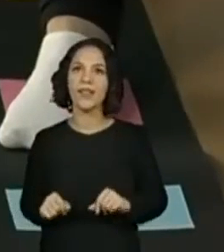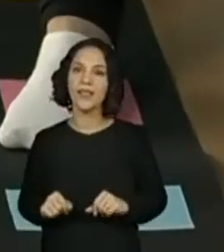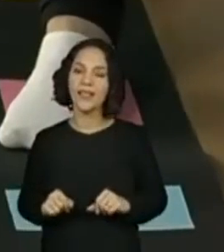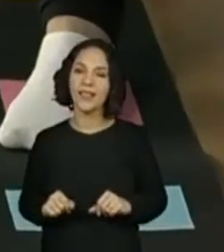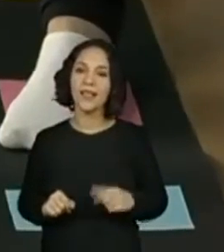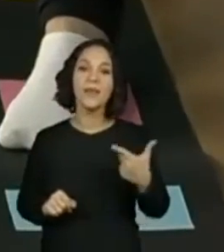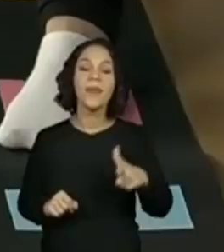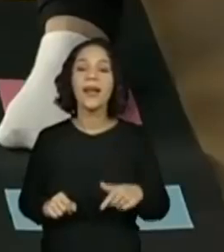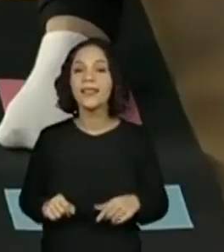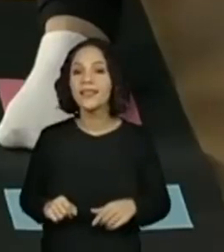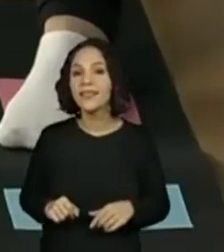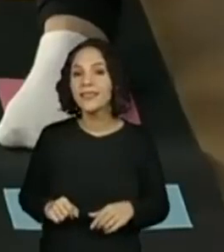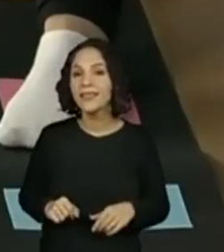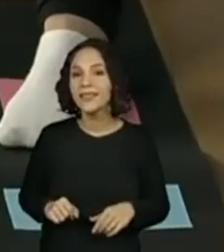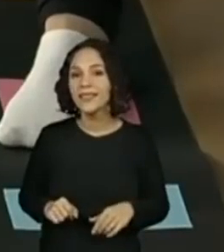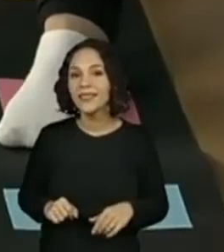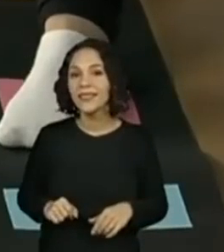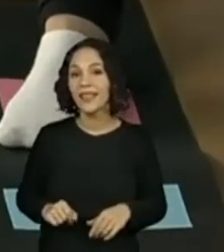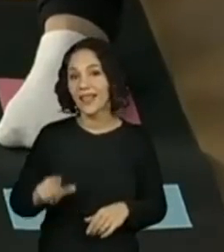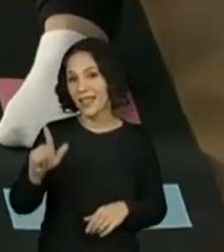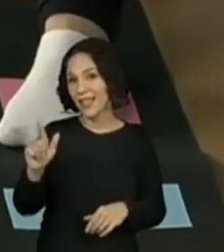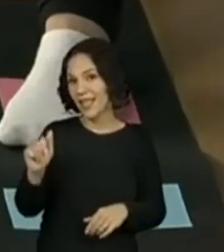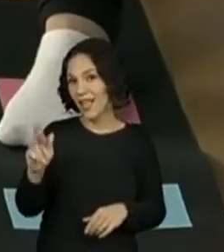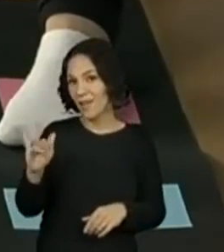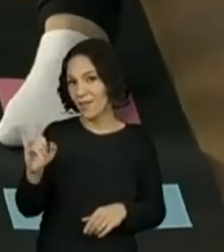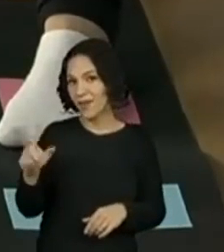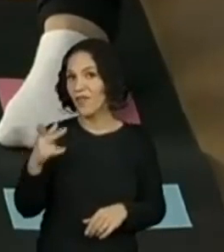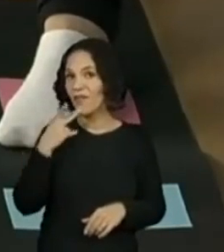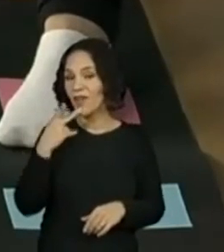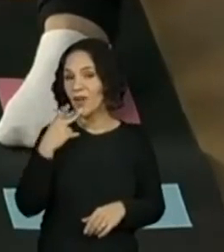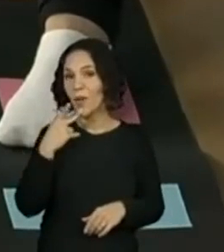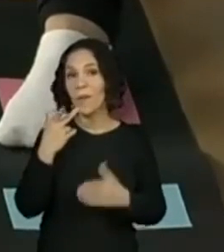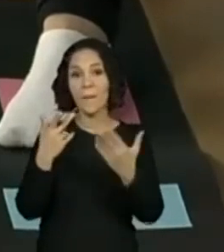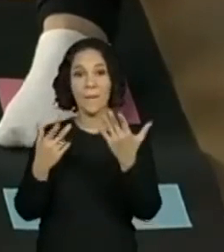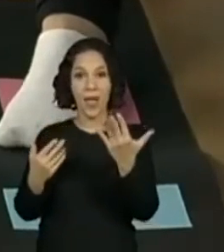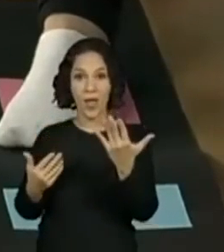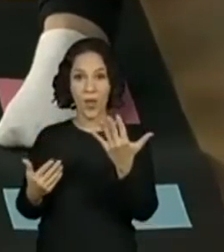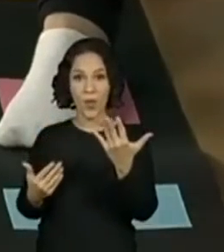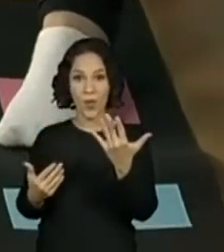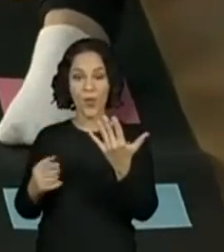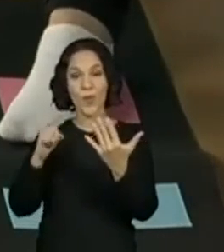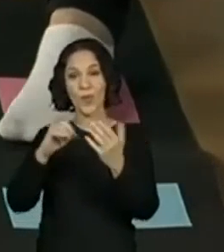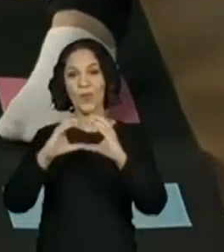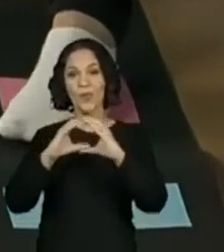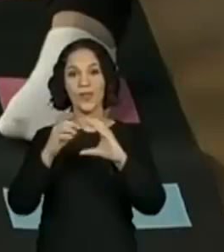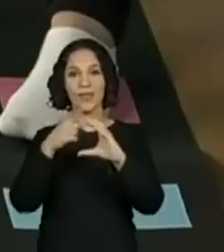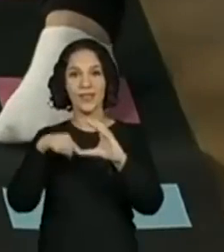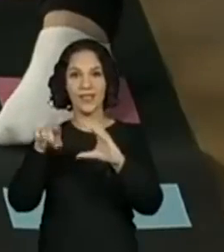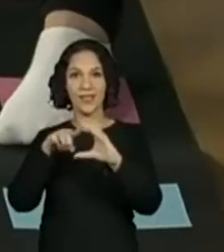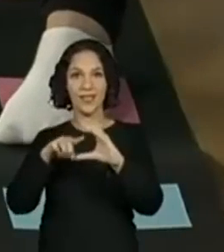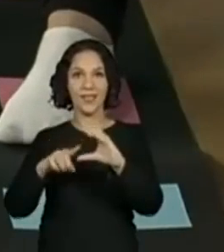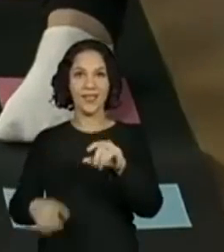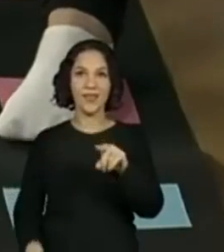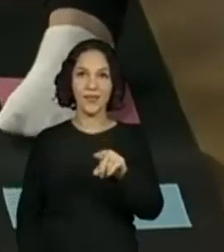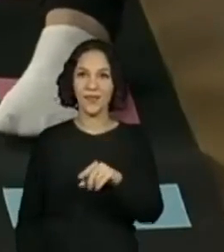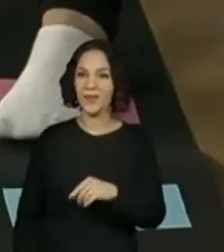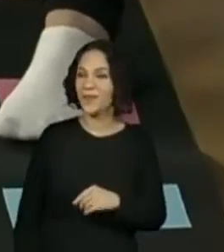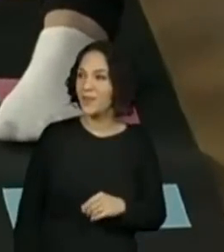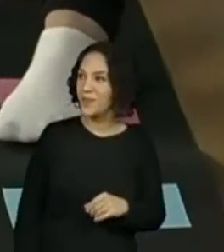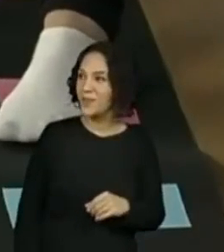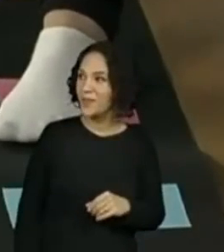Isso. É, Gabriel respondeu círculo. Põe a mão, então, ele não colocou o que era, que aí você já fica com mais